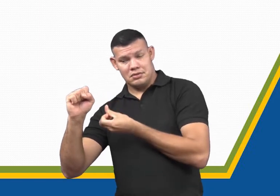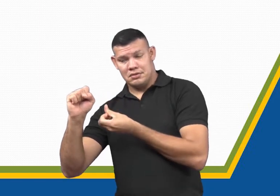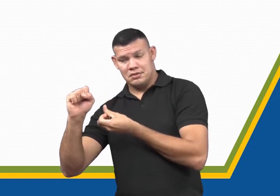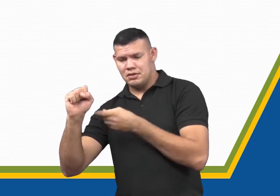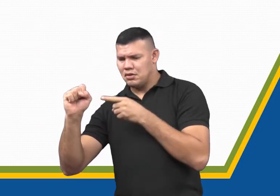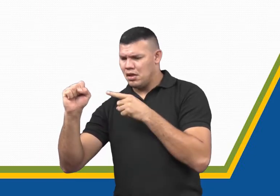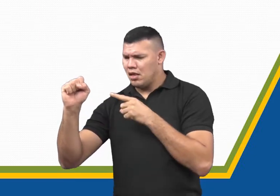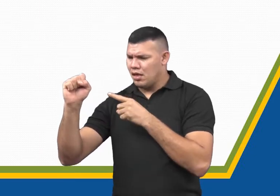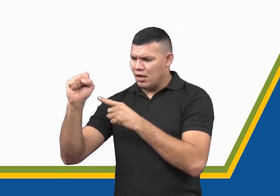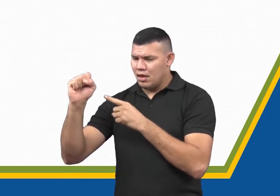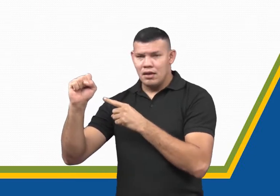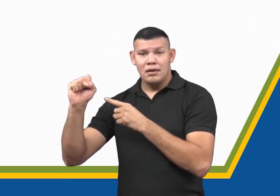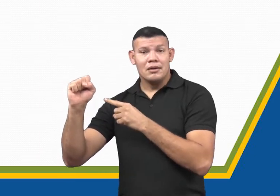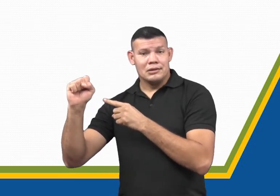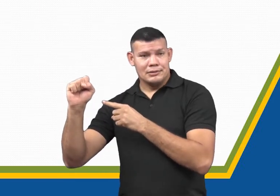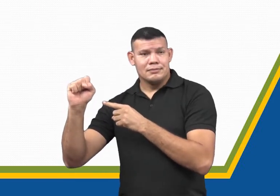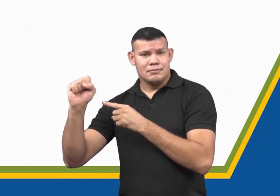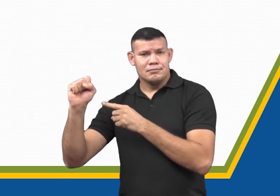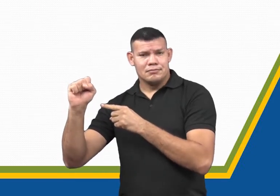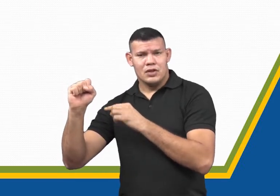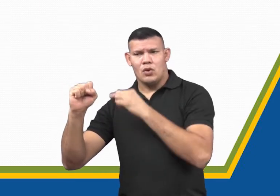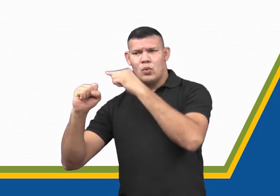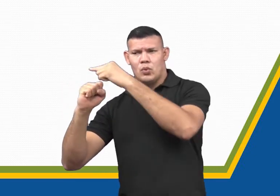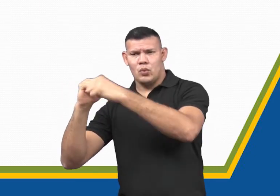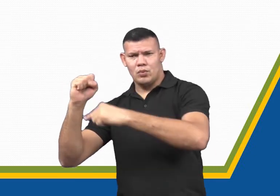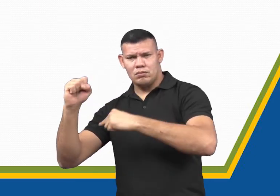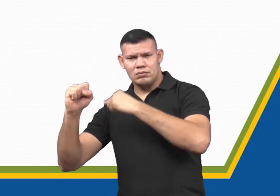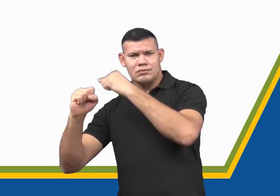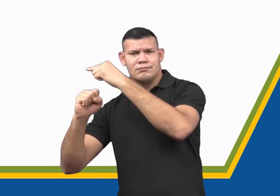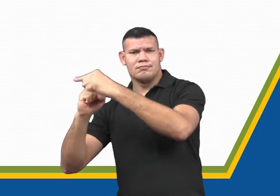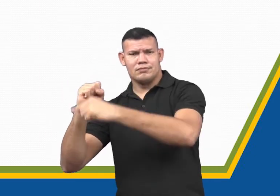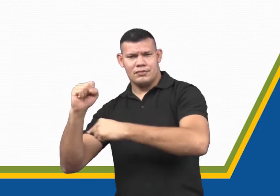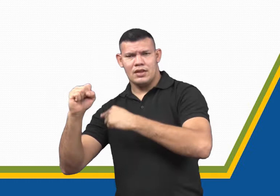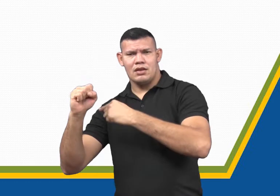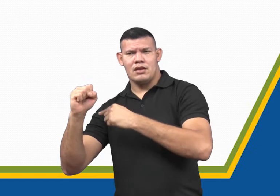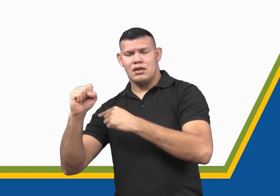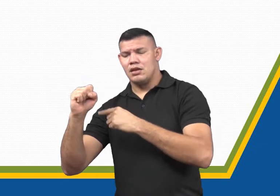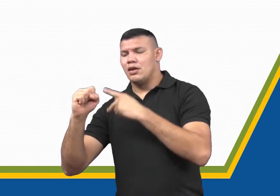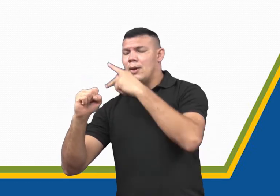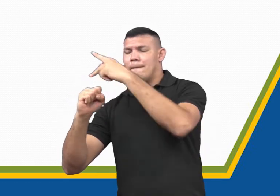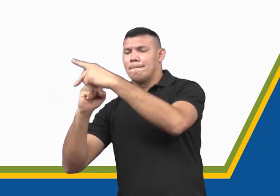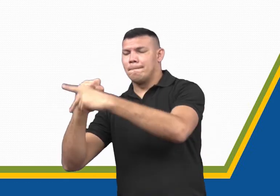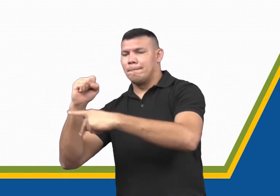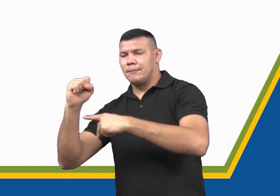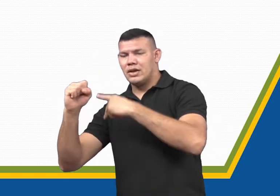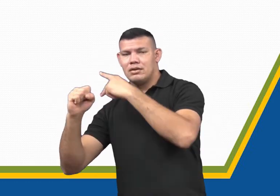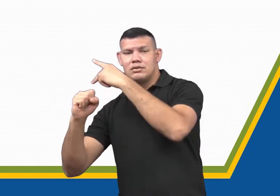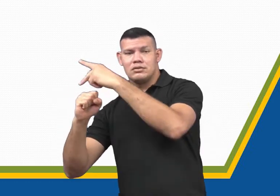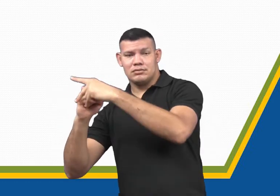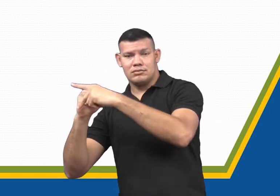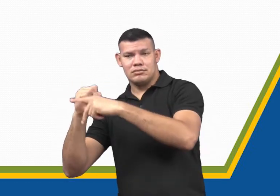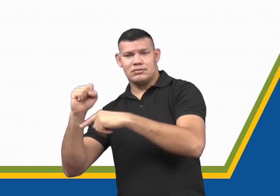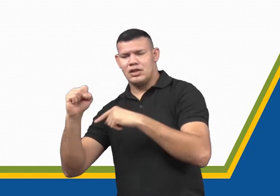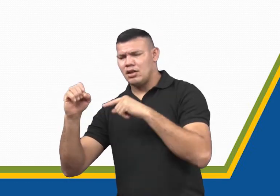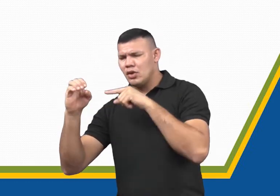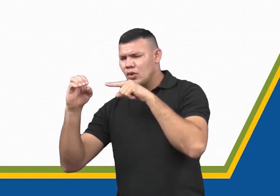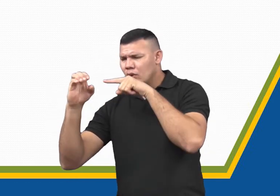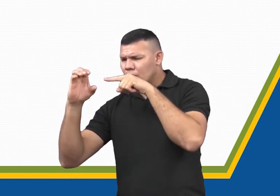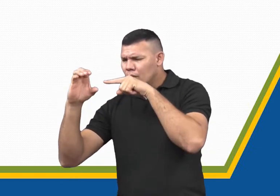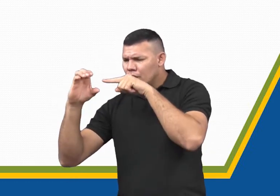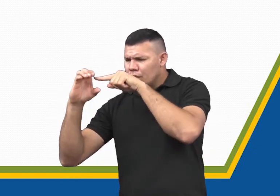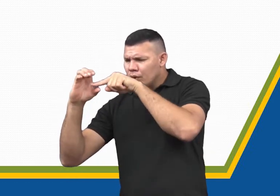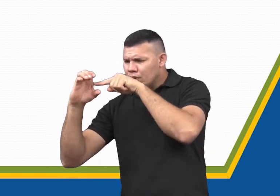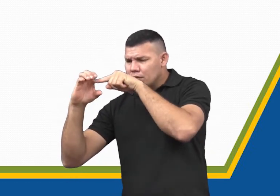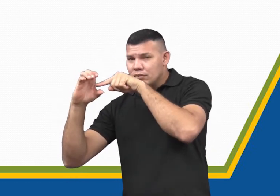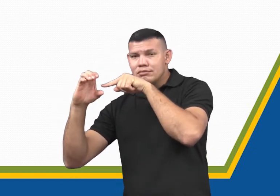significa? Significa que esse átomo ele tem a presença de 16 prótons no seu núcleo. E tem como a gente saber